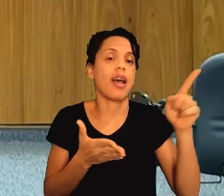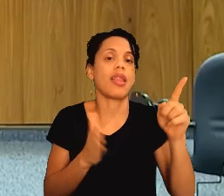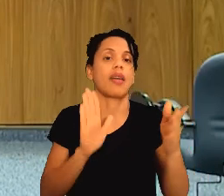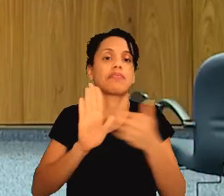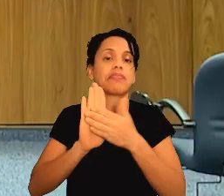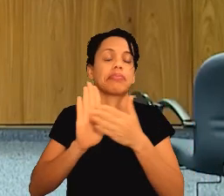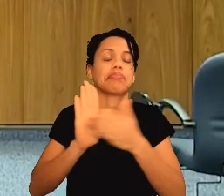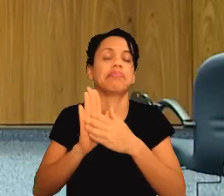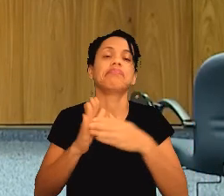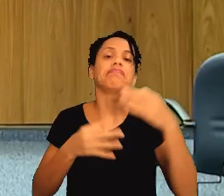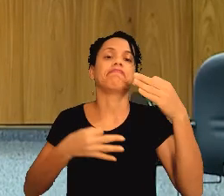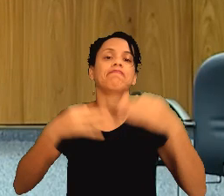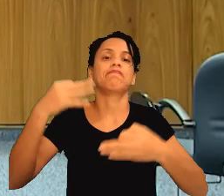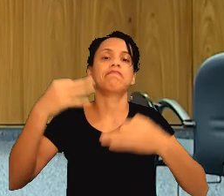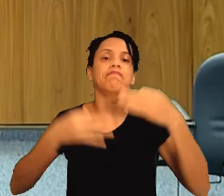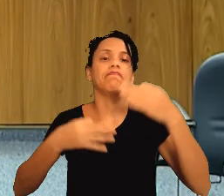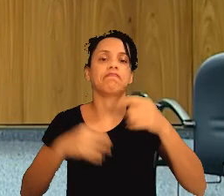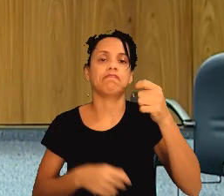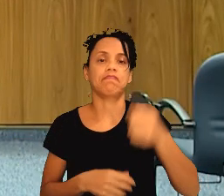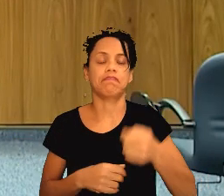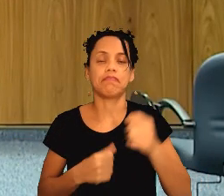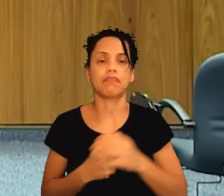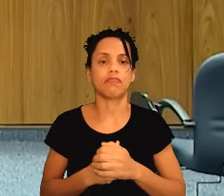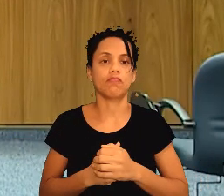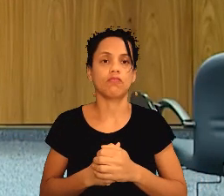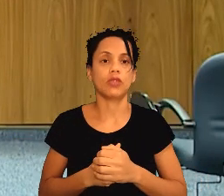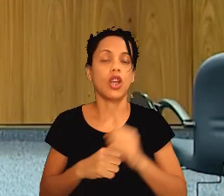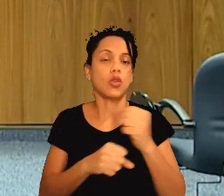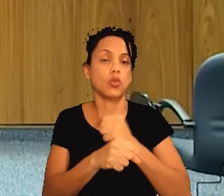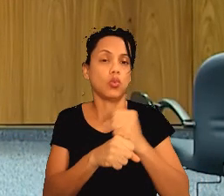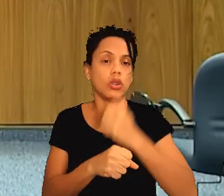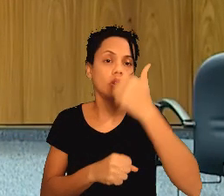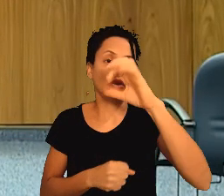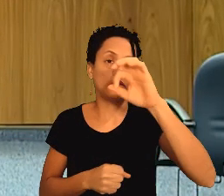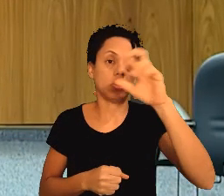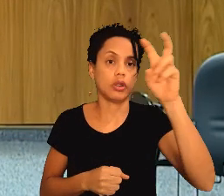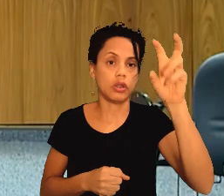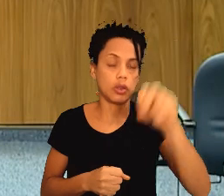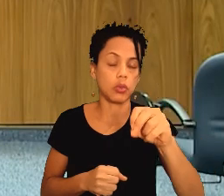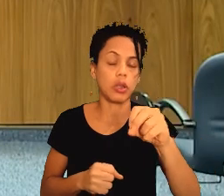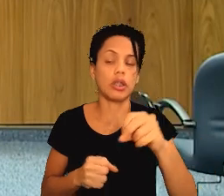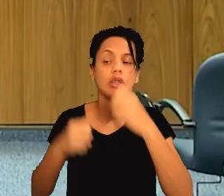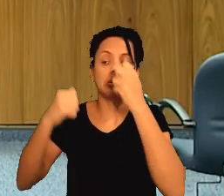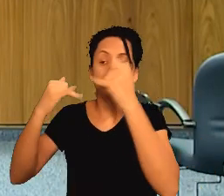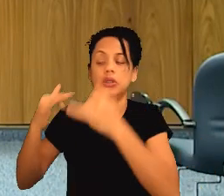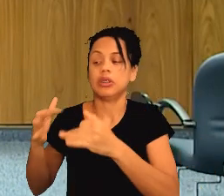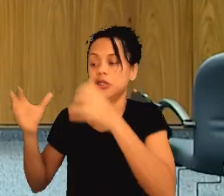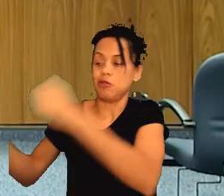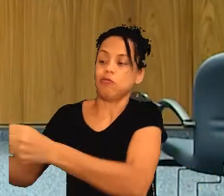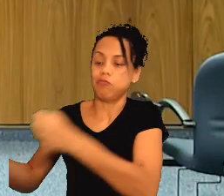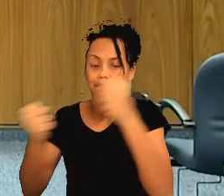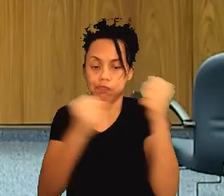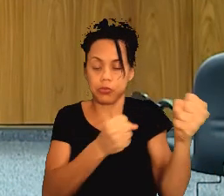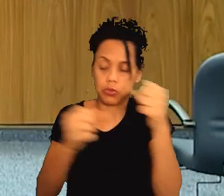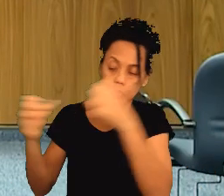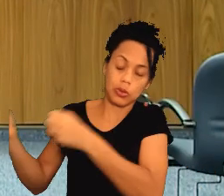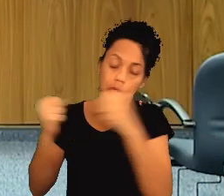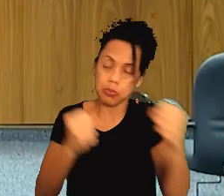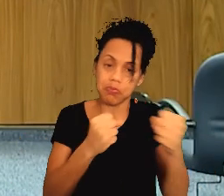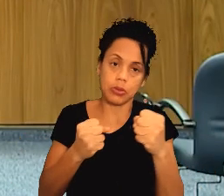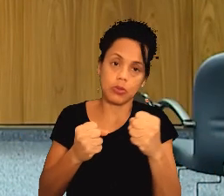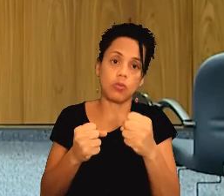questionada na Justiça. E que, na década de 50, sofreu uma remoção forçada de 80